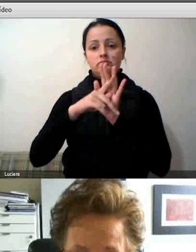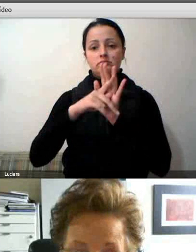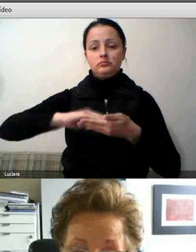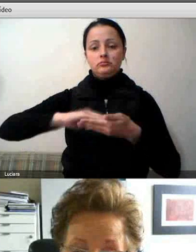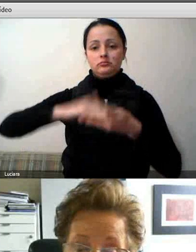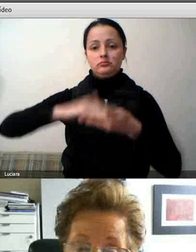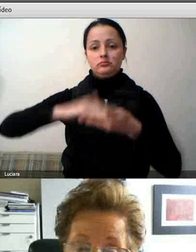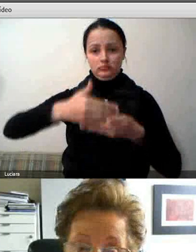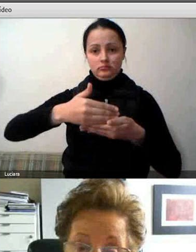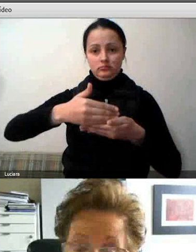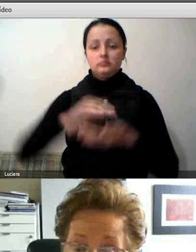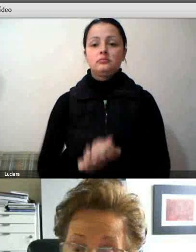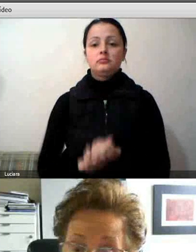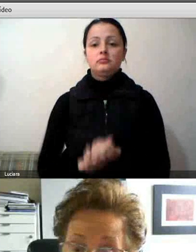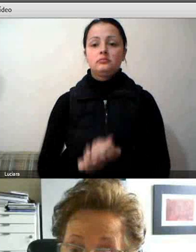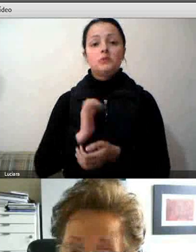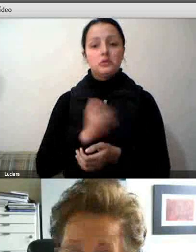sucedido.